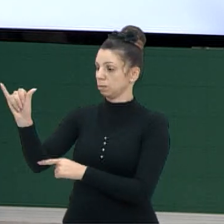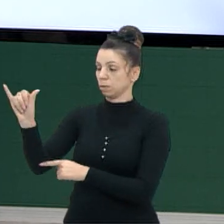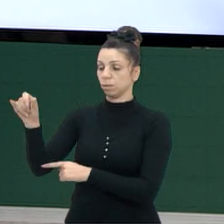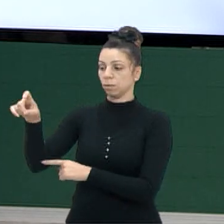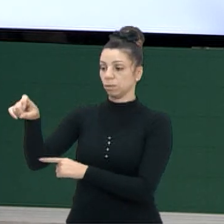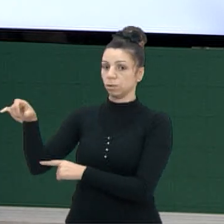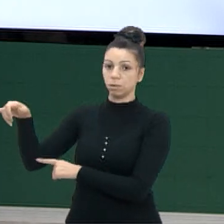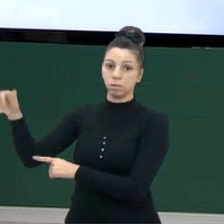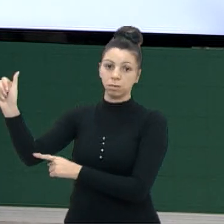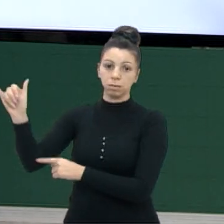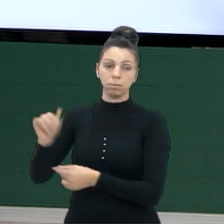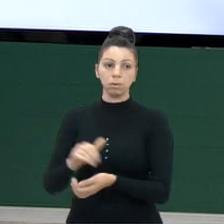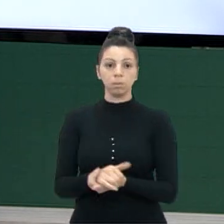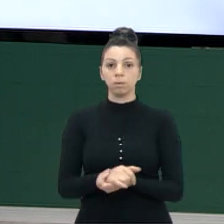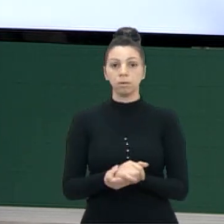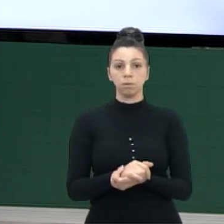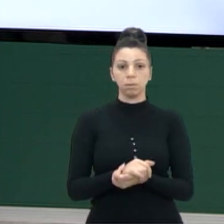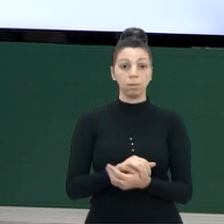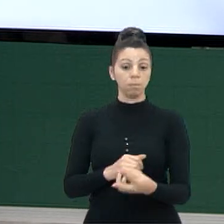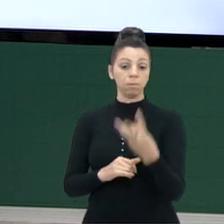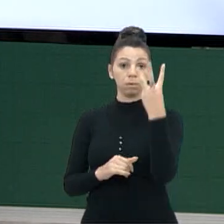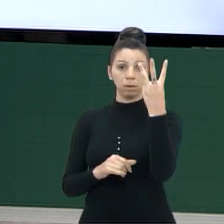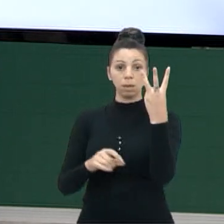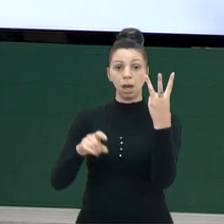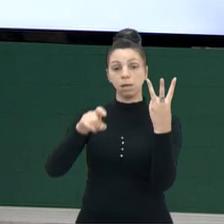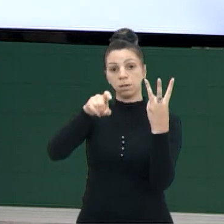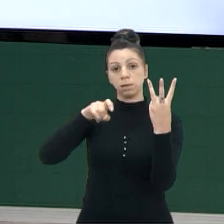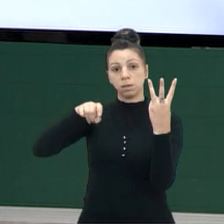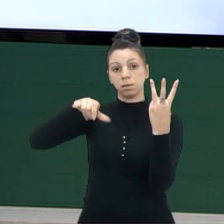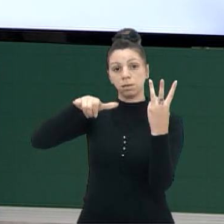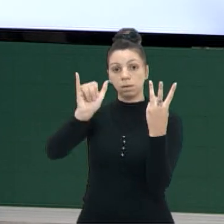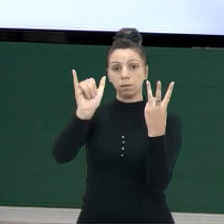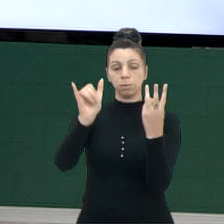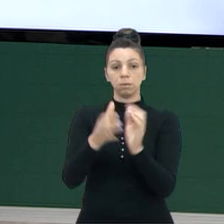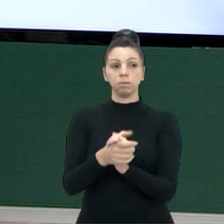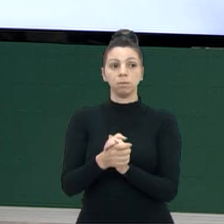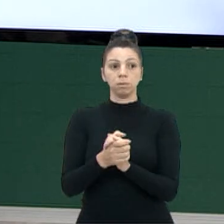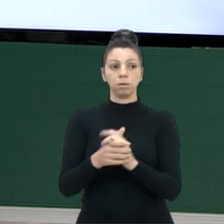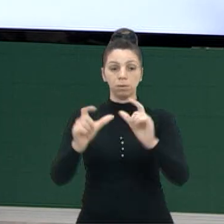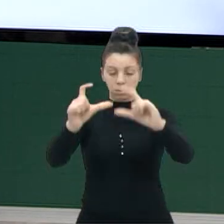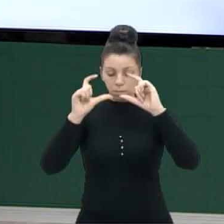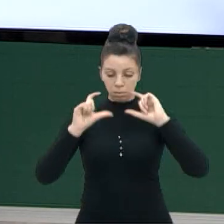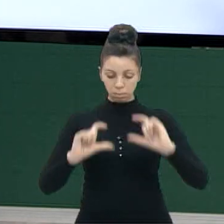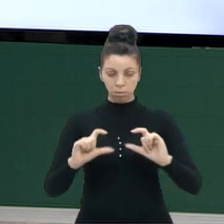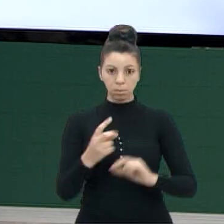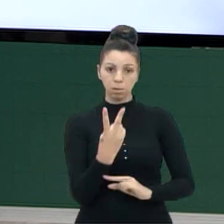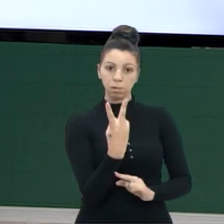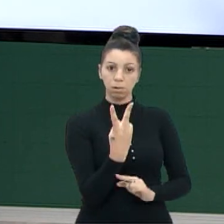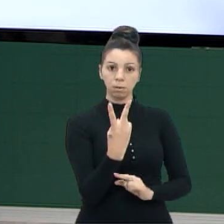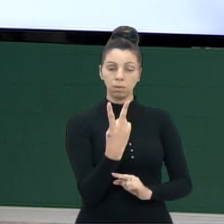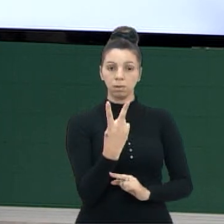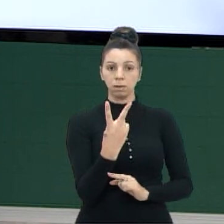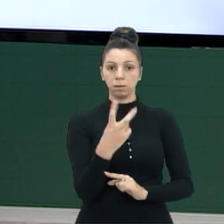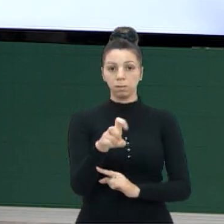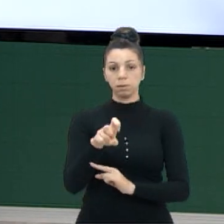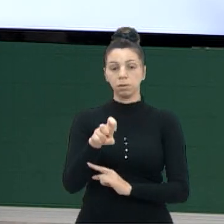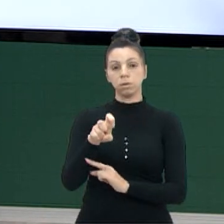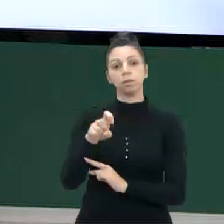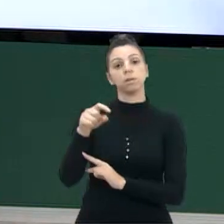1 mais 1 mais 1, 3xy. Qual vai ser a minha resposta? 2x²